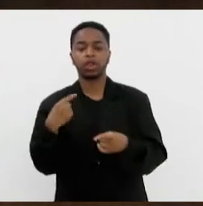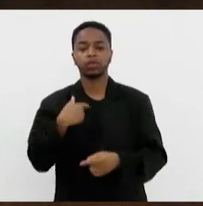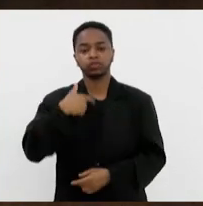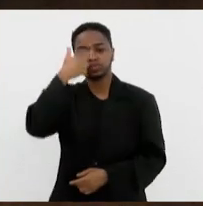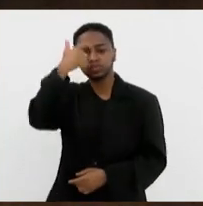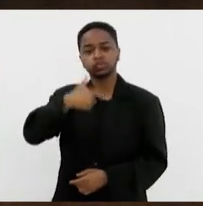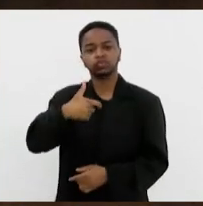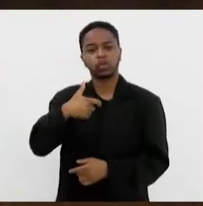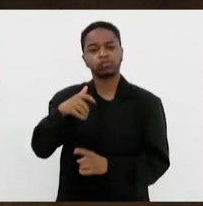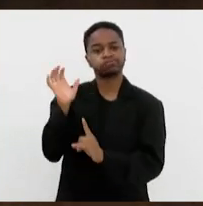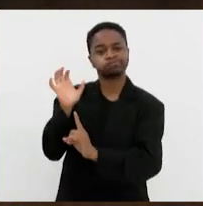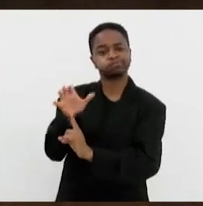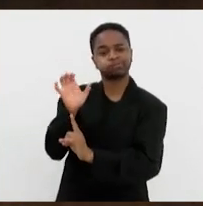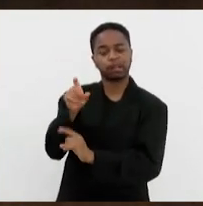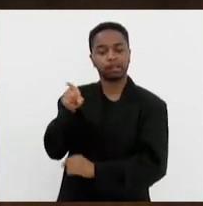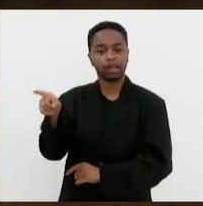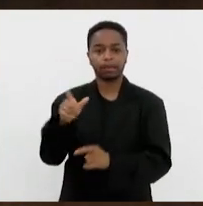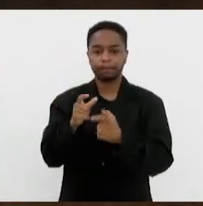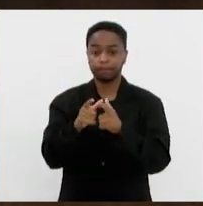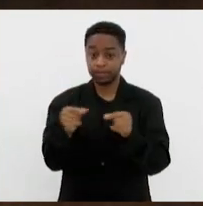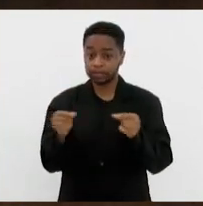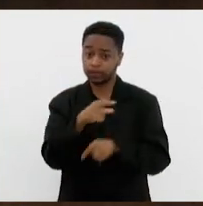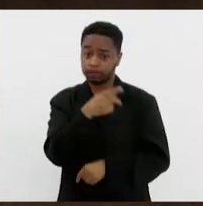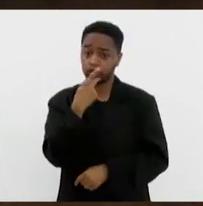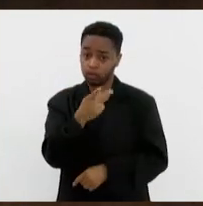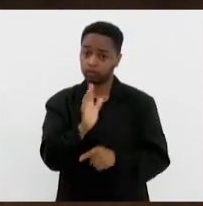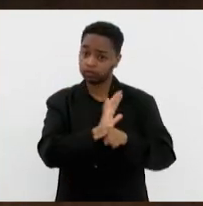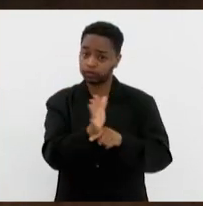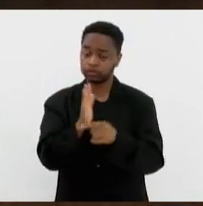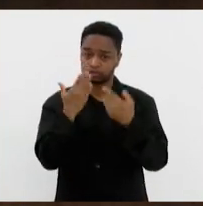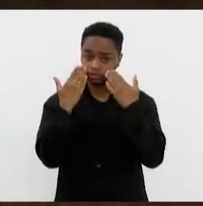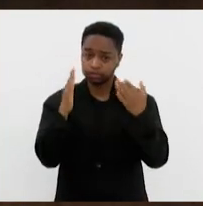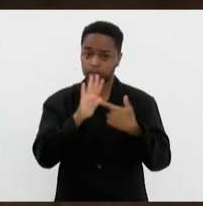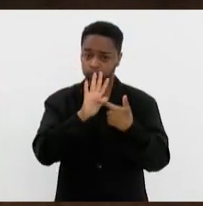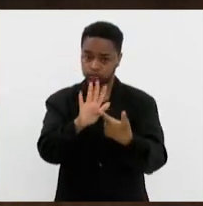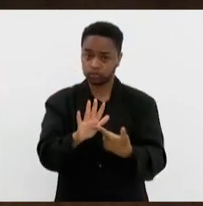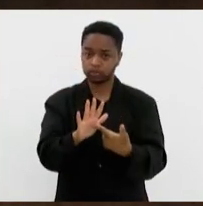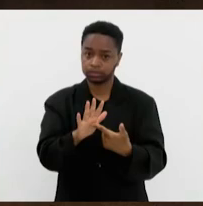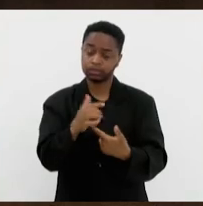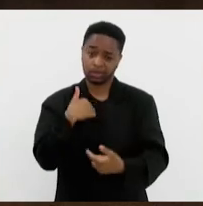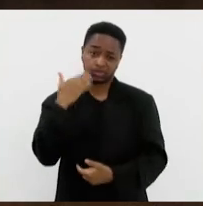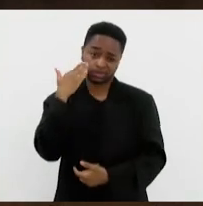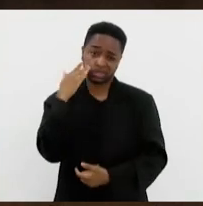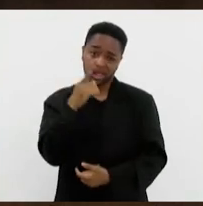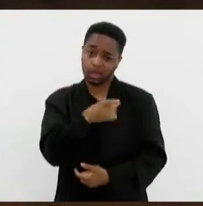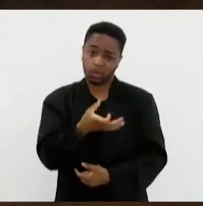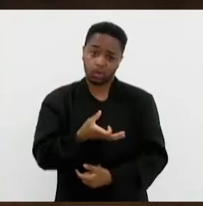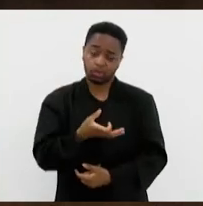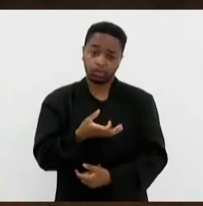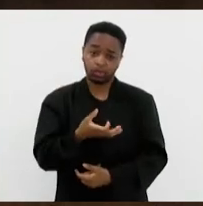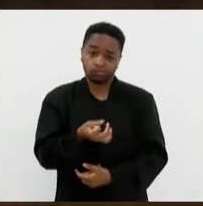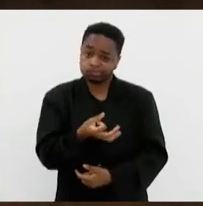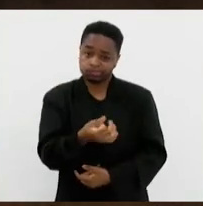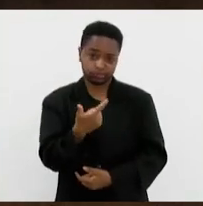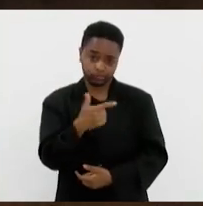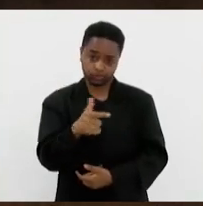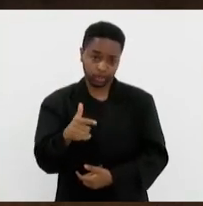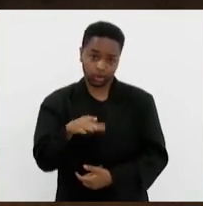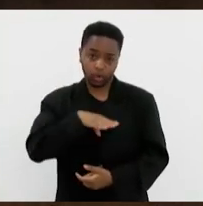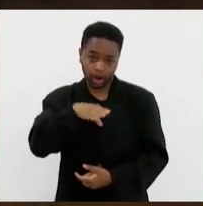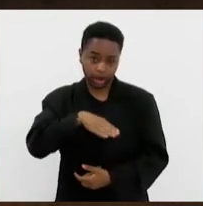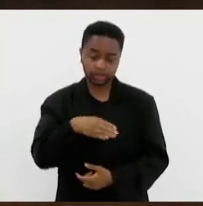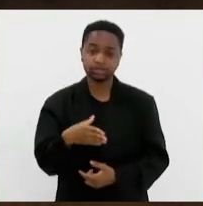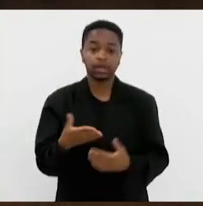muito influente em Brasília. Ele falou isso literalmente no vídeo nas redes sociais. Eu sei que ele é um frouxo que costuma apagar vídeos das suas